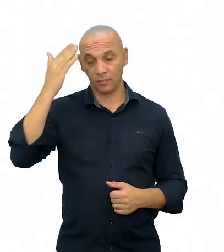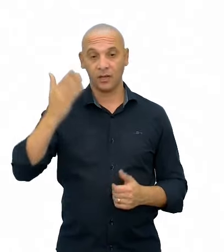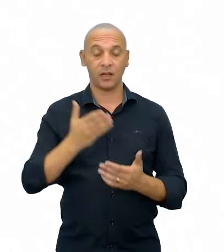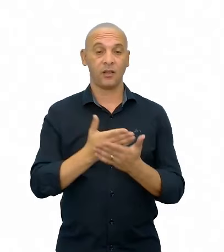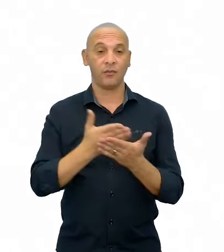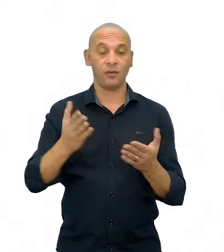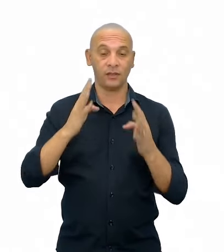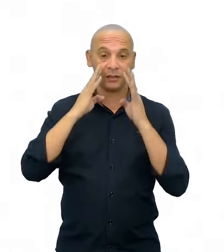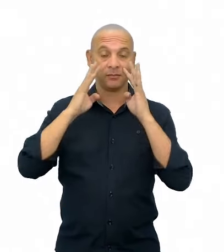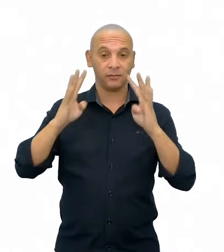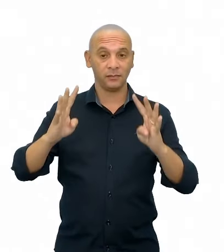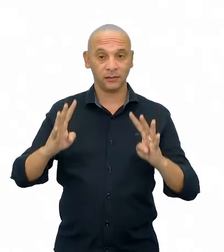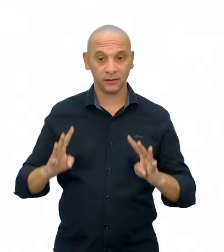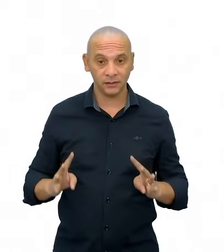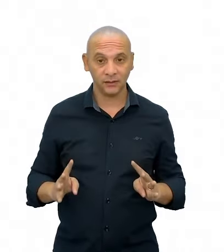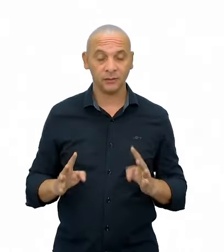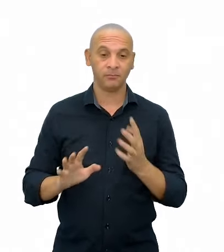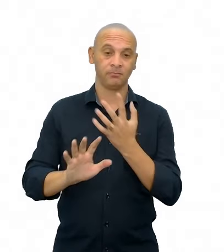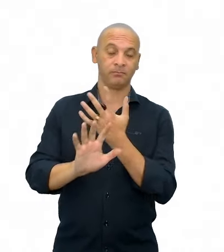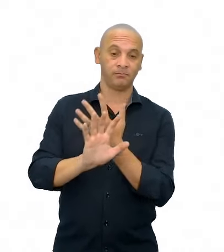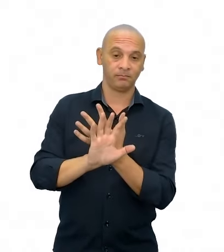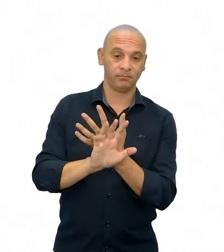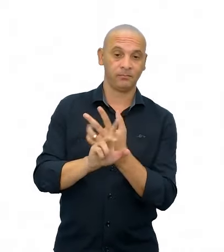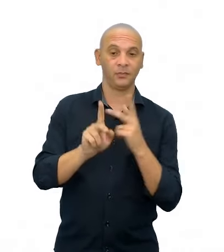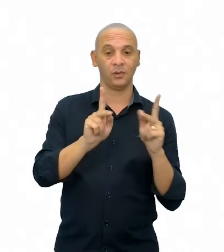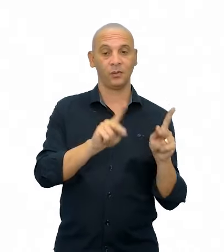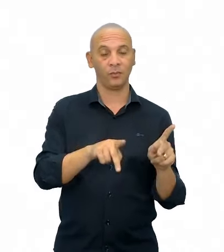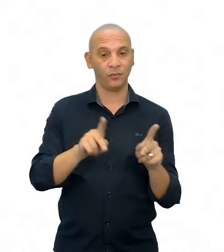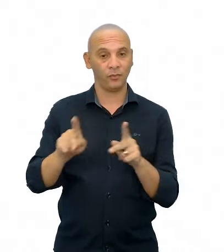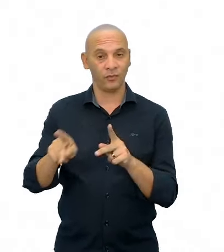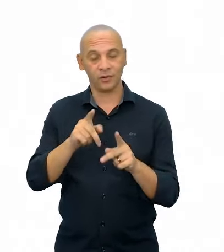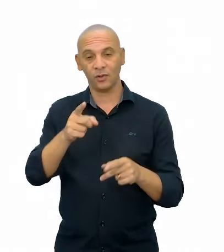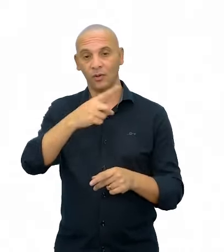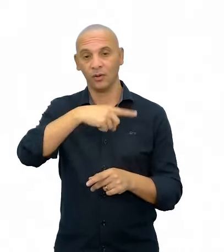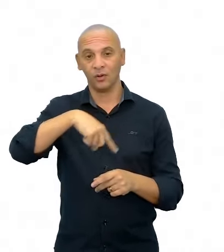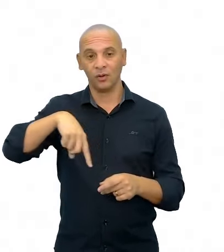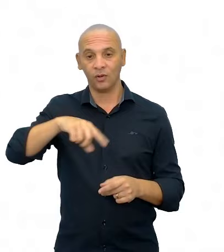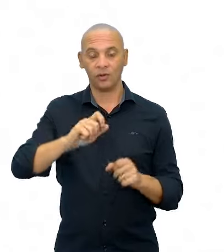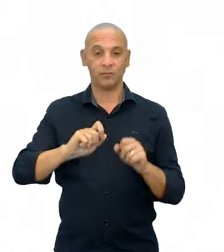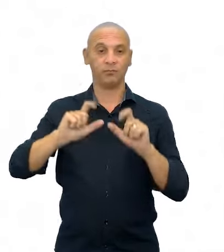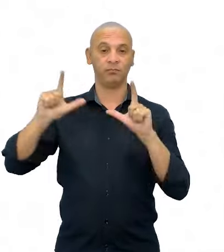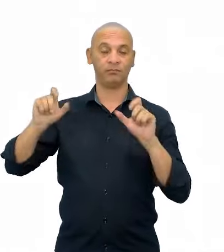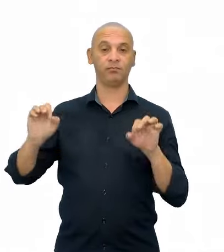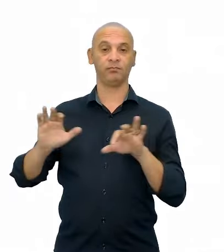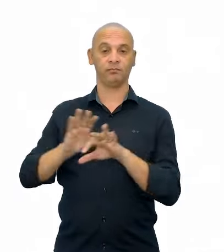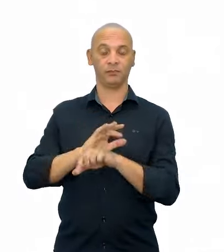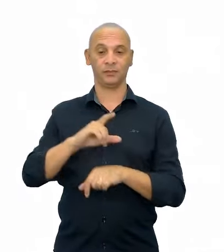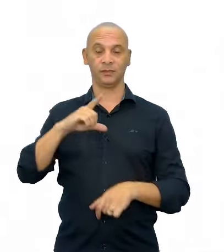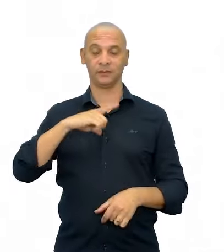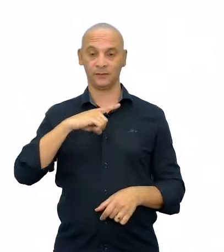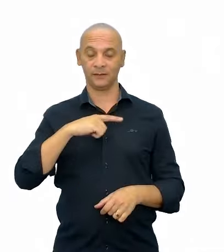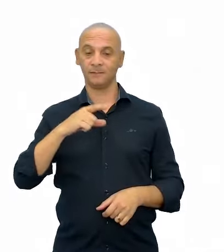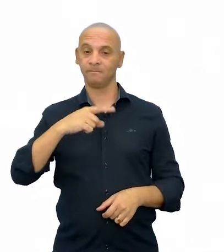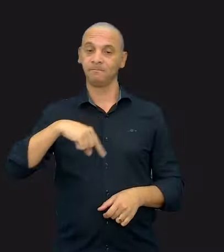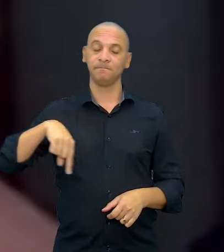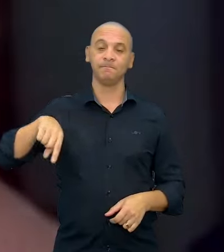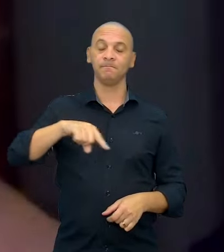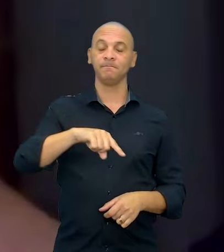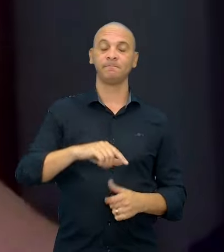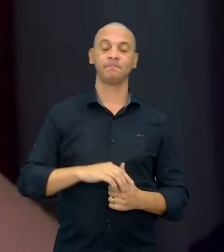Agradecemos a atenção de todos vocês, professores. Vou descompartilhar agora a minha tela, tá? Para a